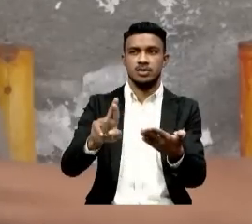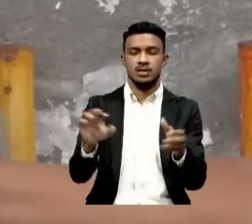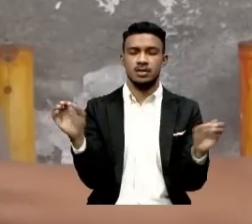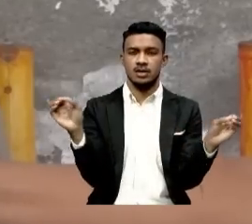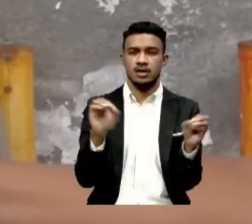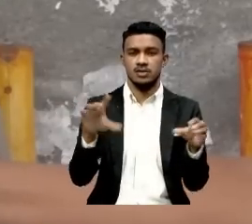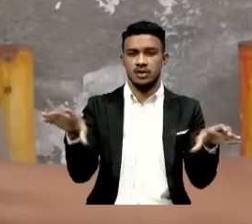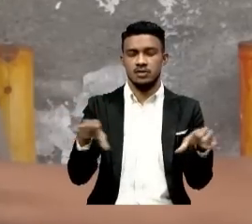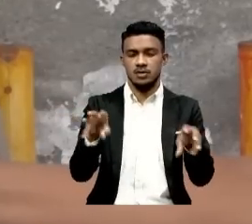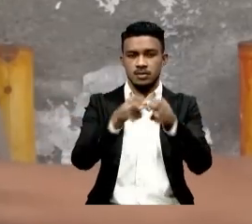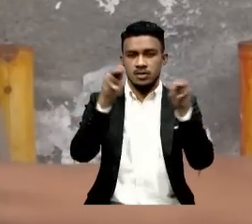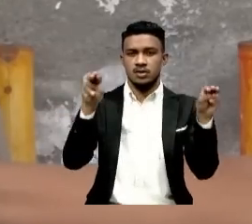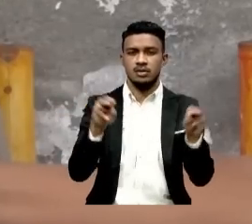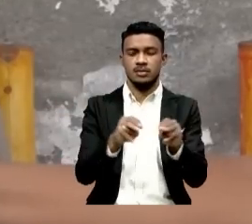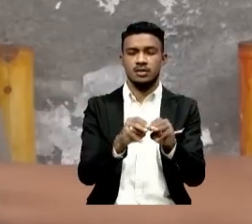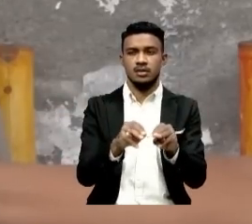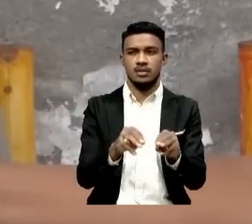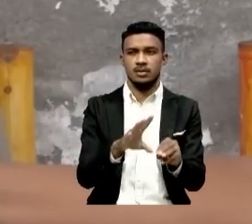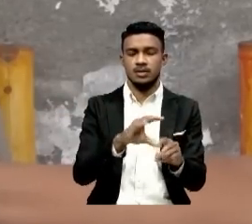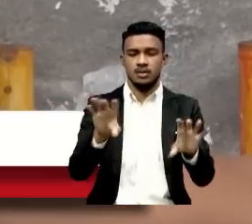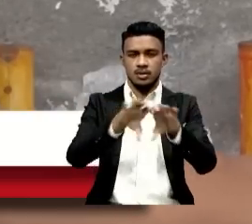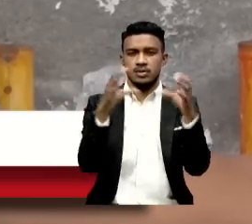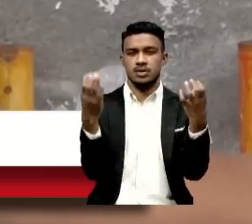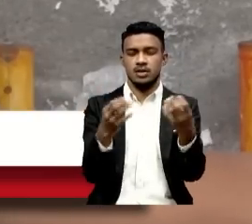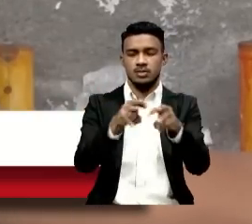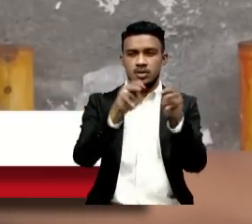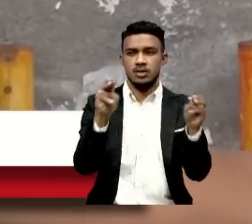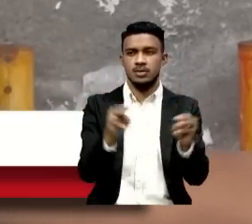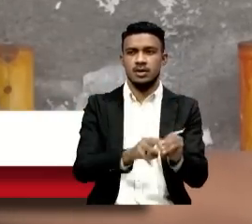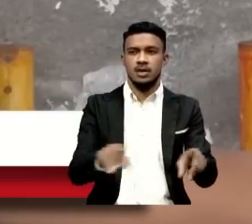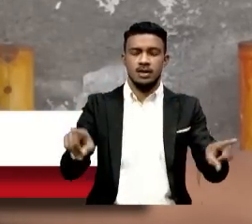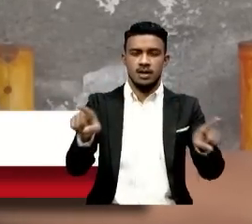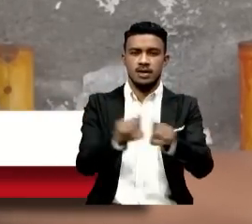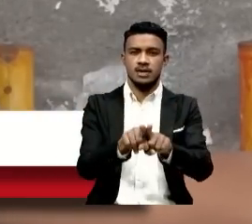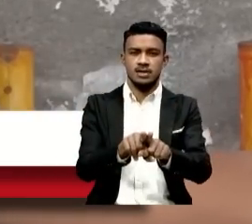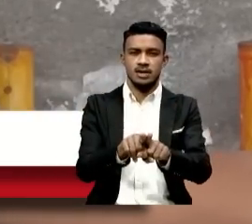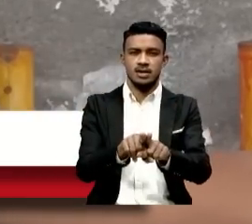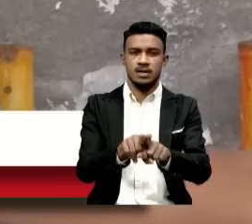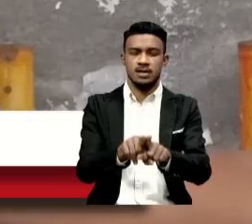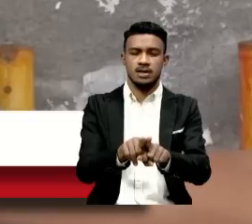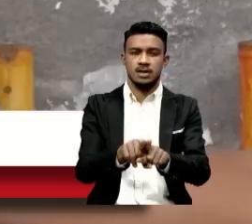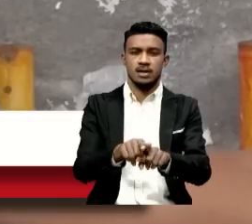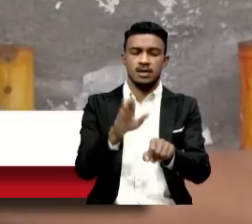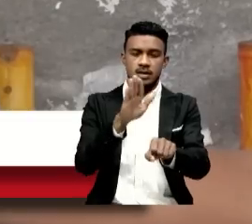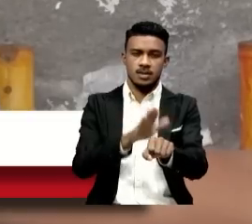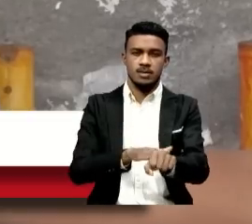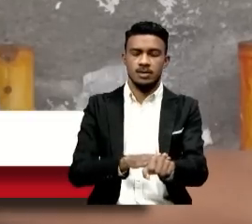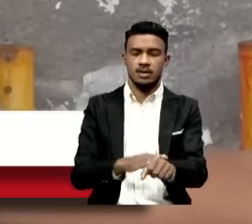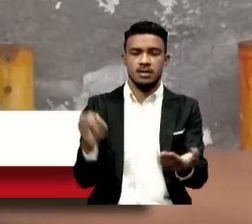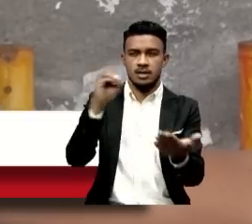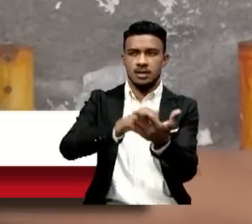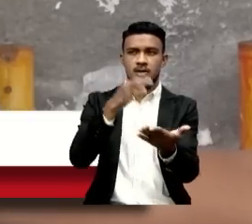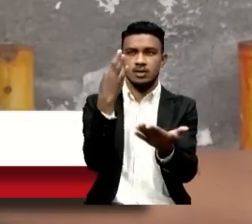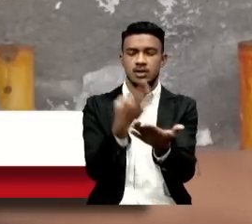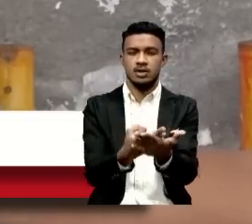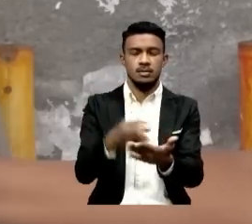competências municipal, Conselho Municipal, né? Ne orientação e no nemos tem que prever orçamento já, Ministério e